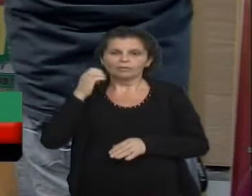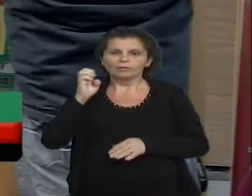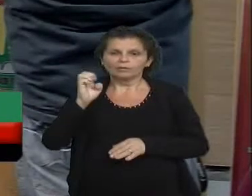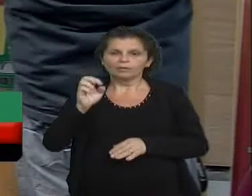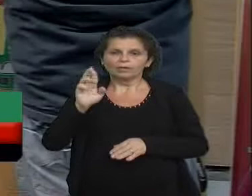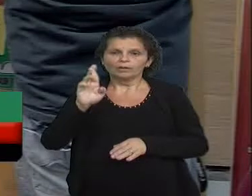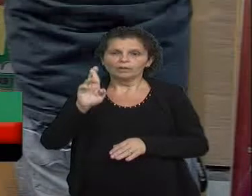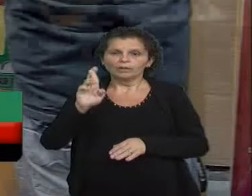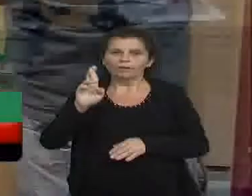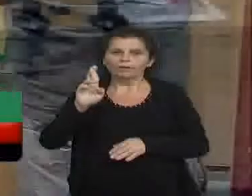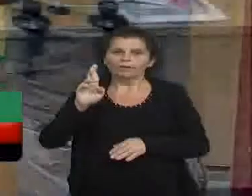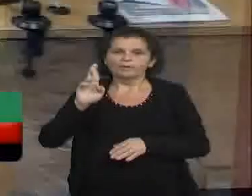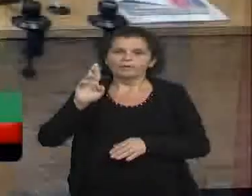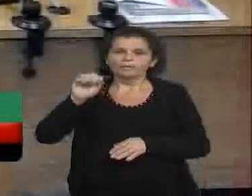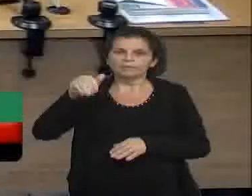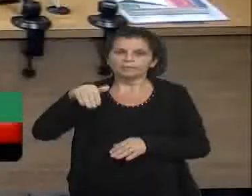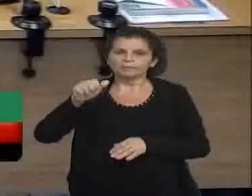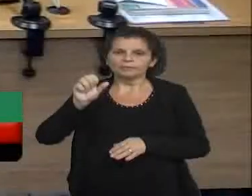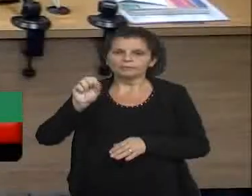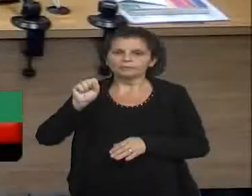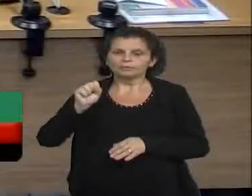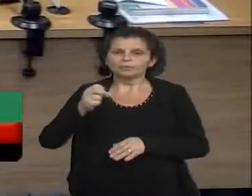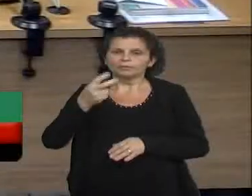da moção de número